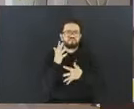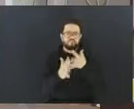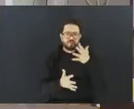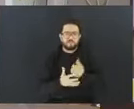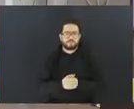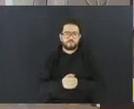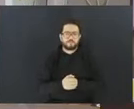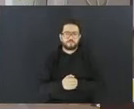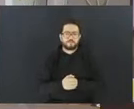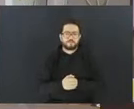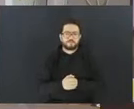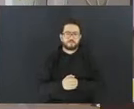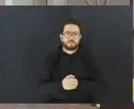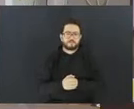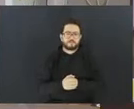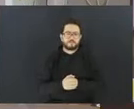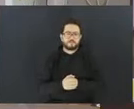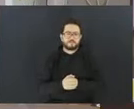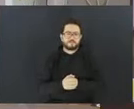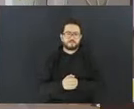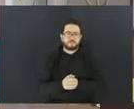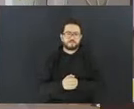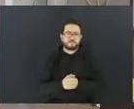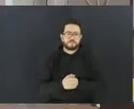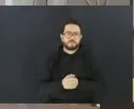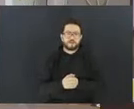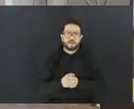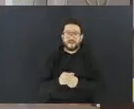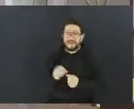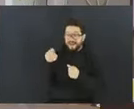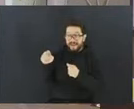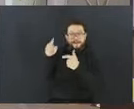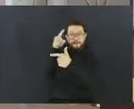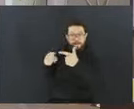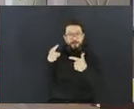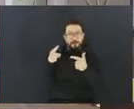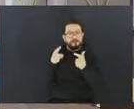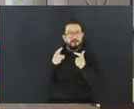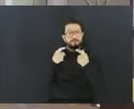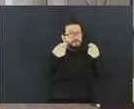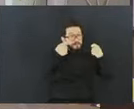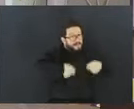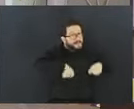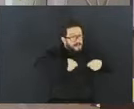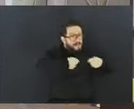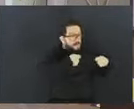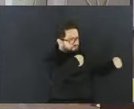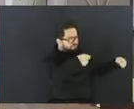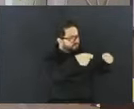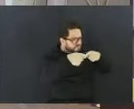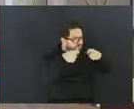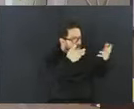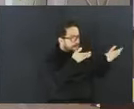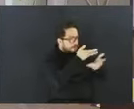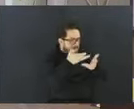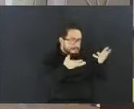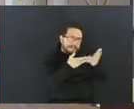complexos. Dependem de soluções elaboradas, de trabalho de planejamento, de união de esforços, de muita análise e muito